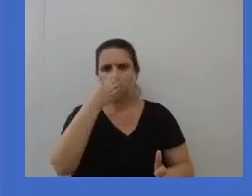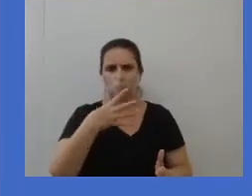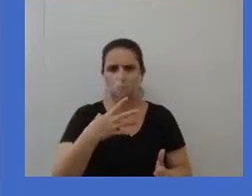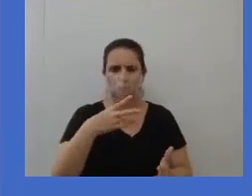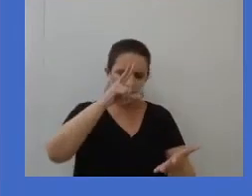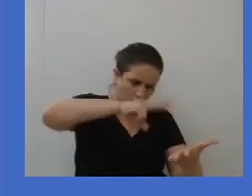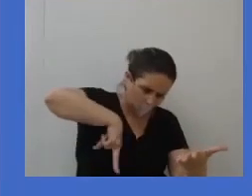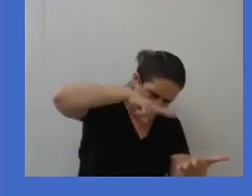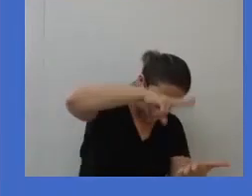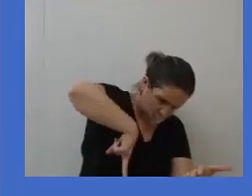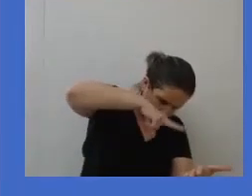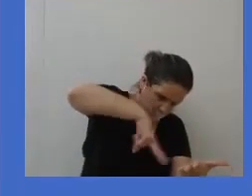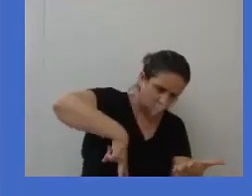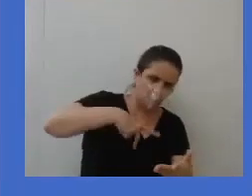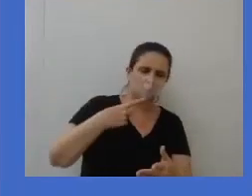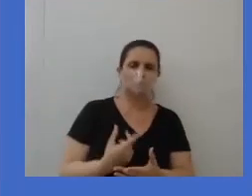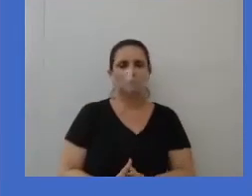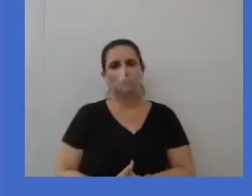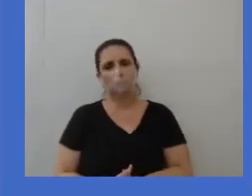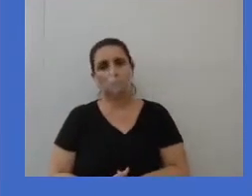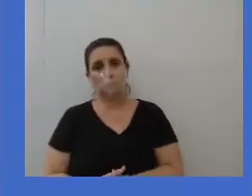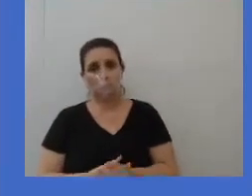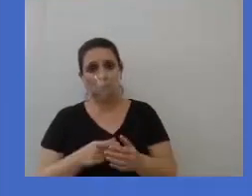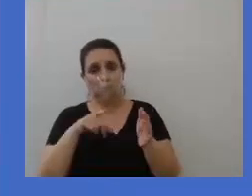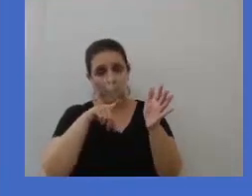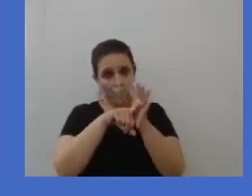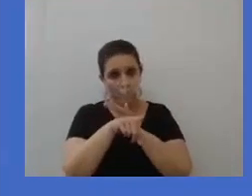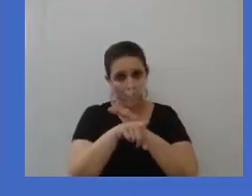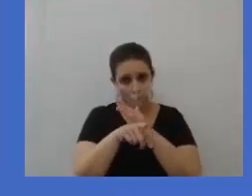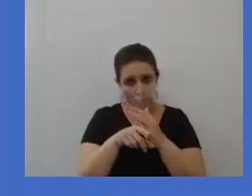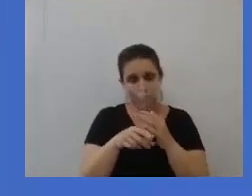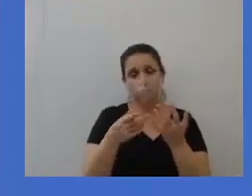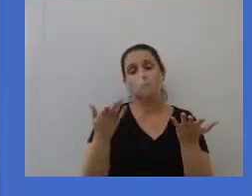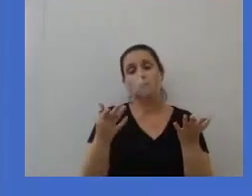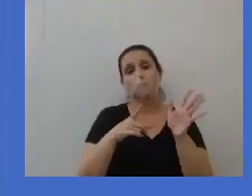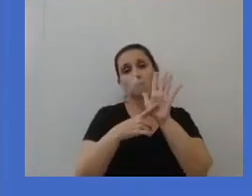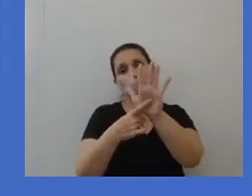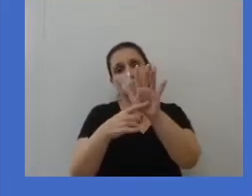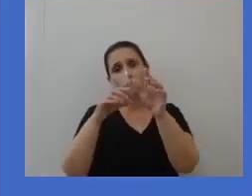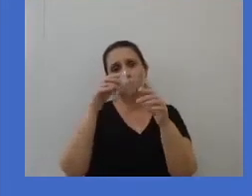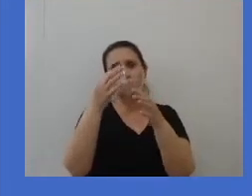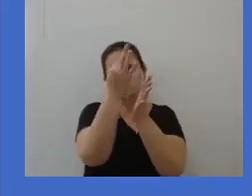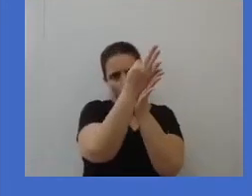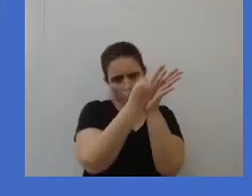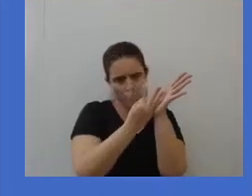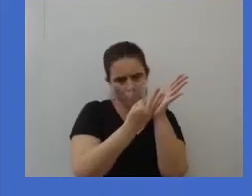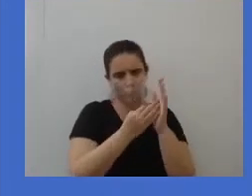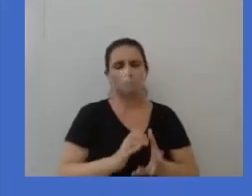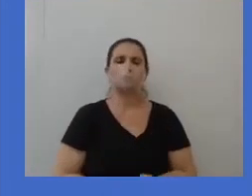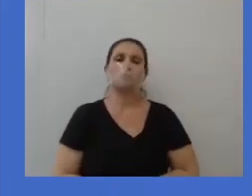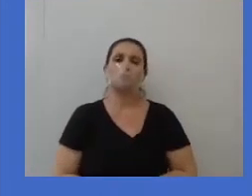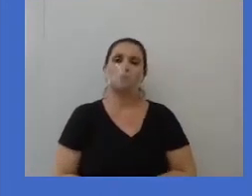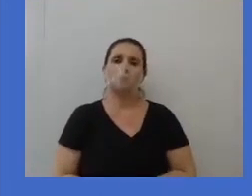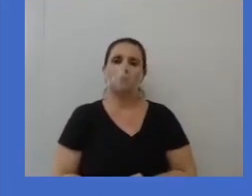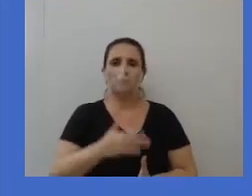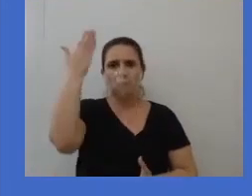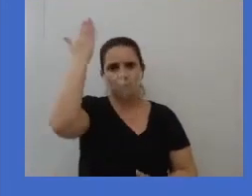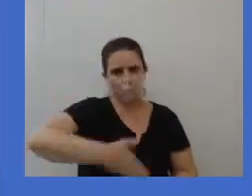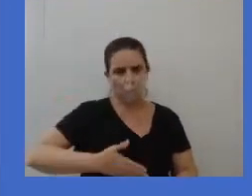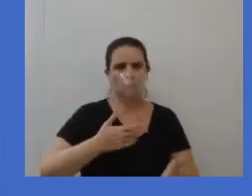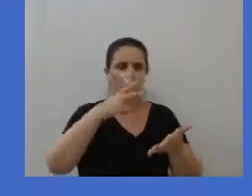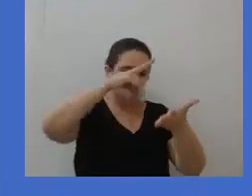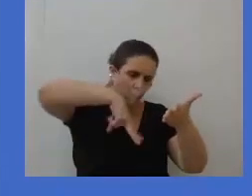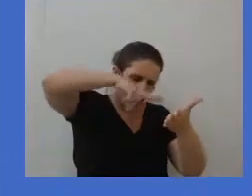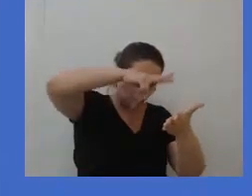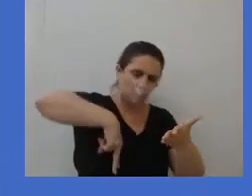da leitura. Vou repetir para vocês. A questão mostrou um texto que provava que a leitura